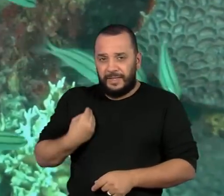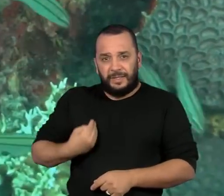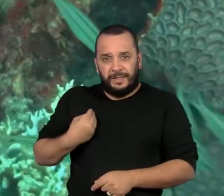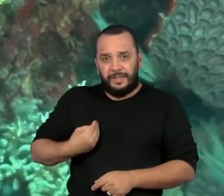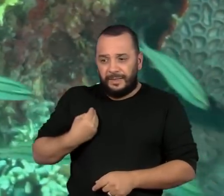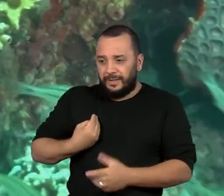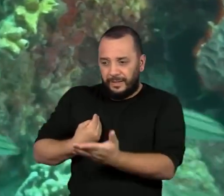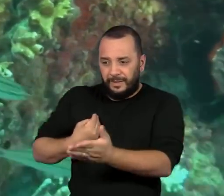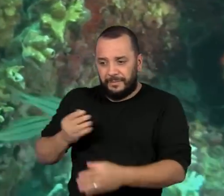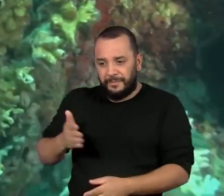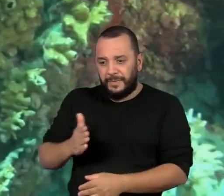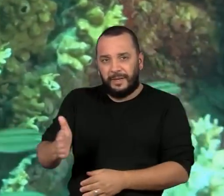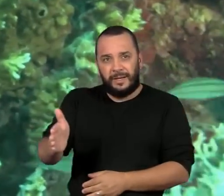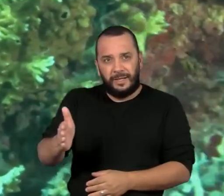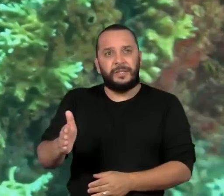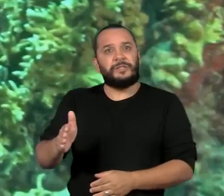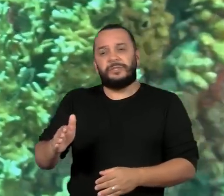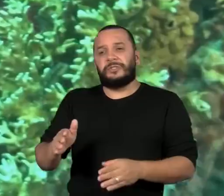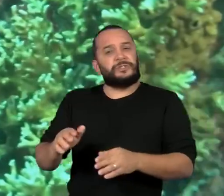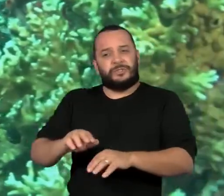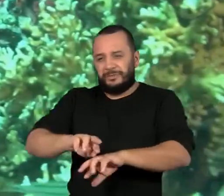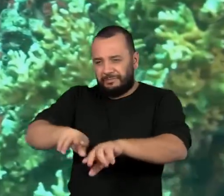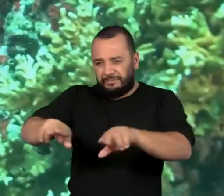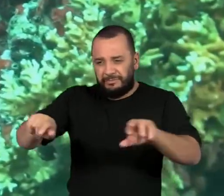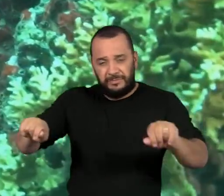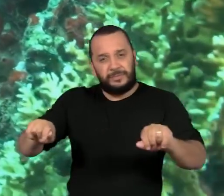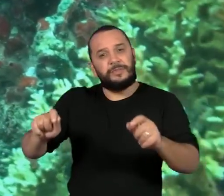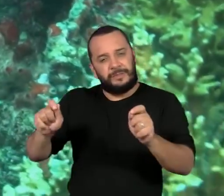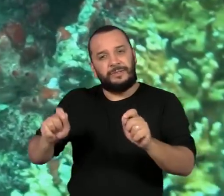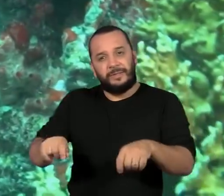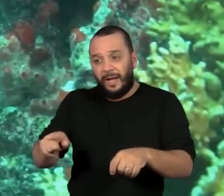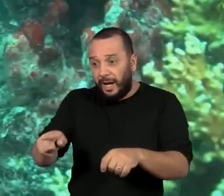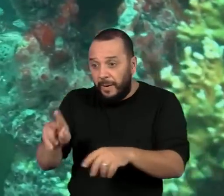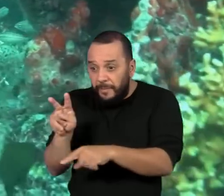assegurar a sobrevivência de todas as espécies.